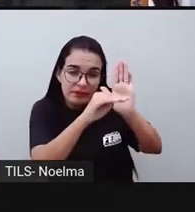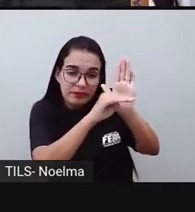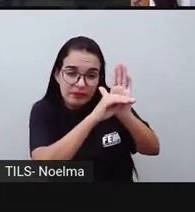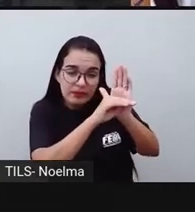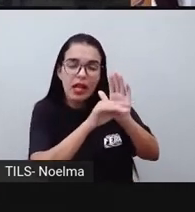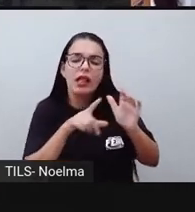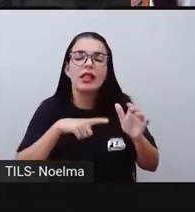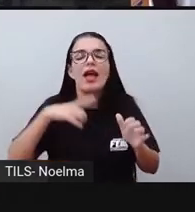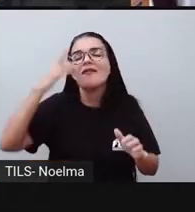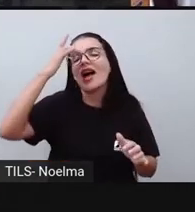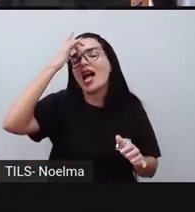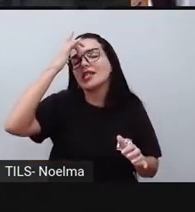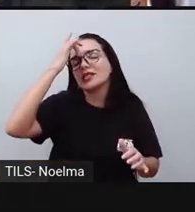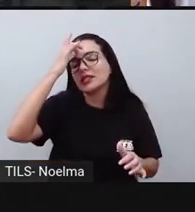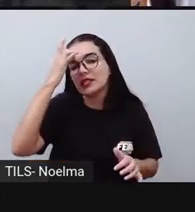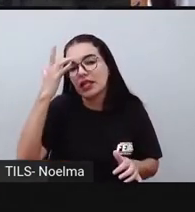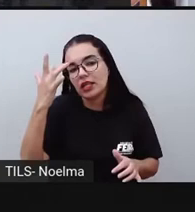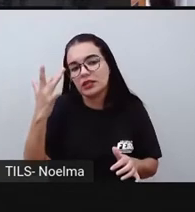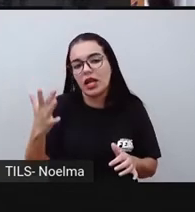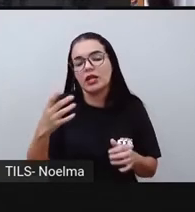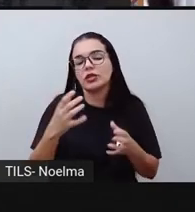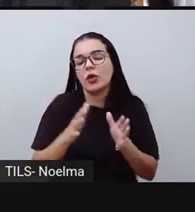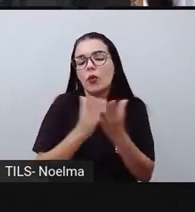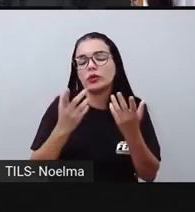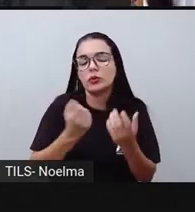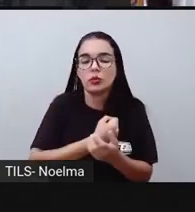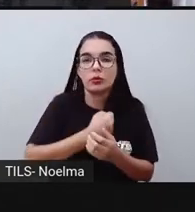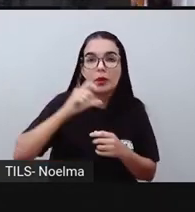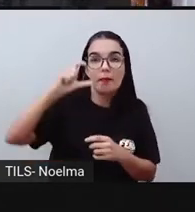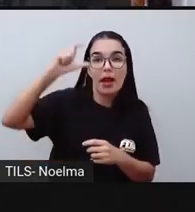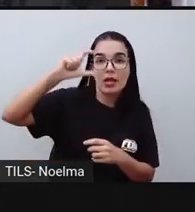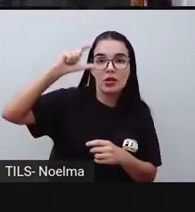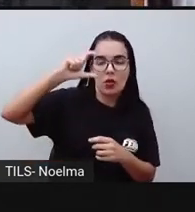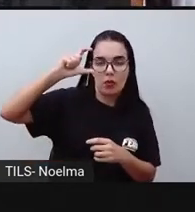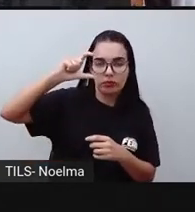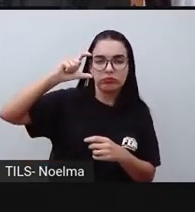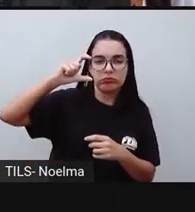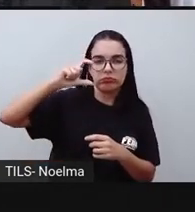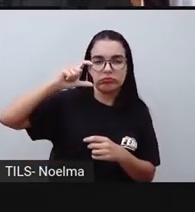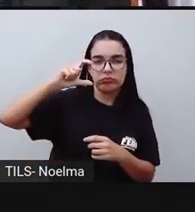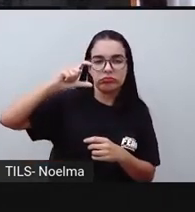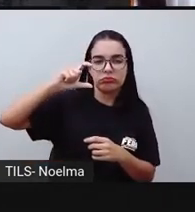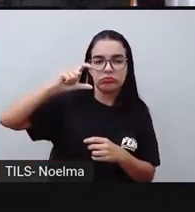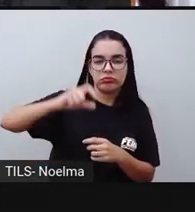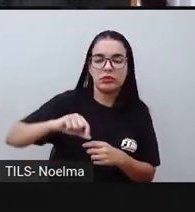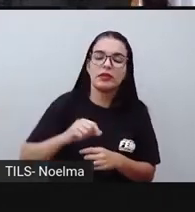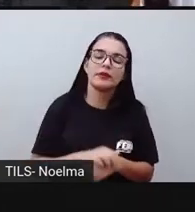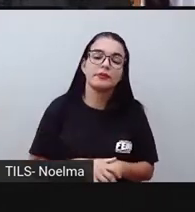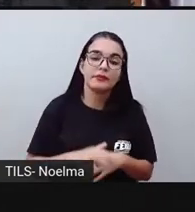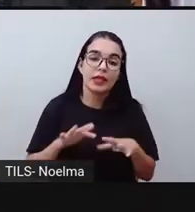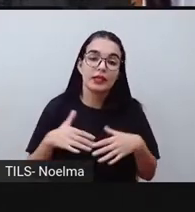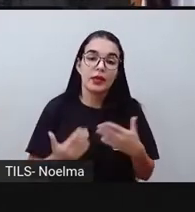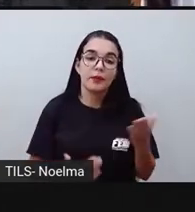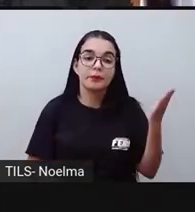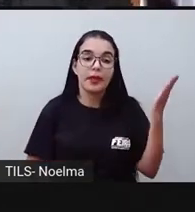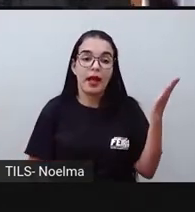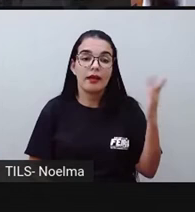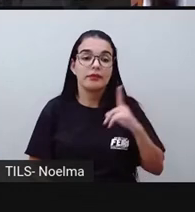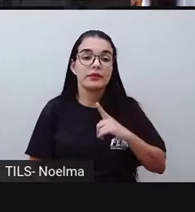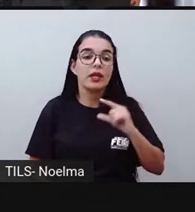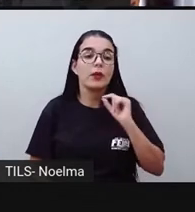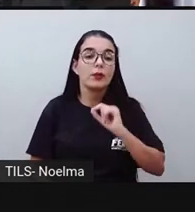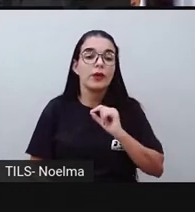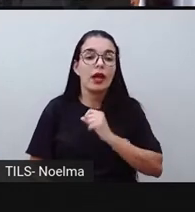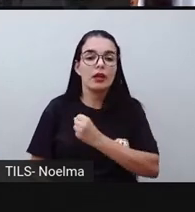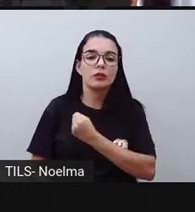mais facilidade quando eu coloco um número maior na parte superior, certo? E nesta continha aqui, nós também